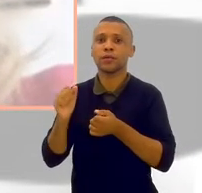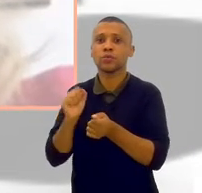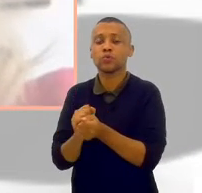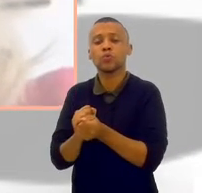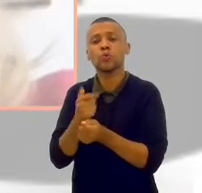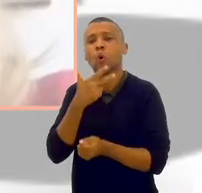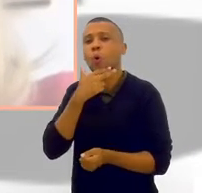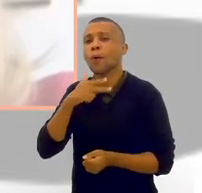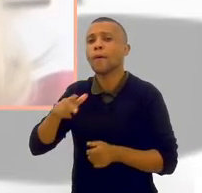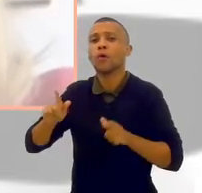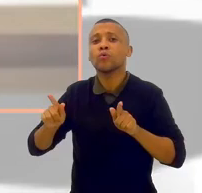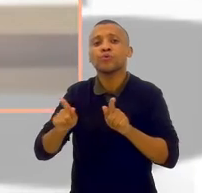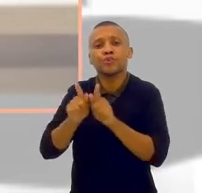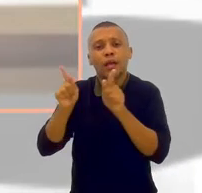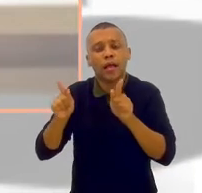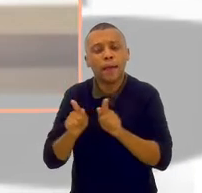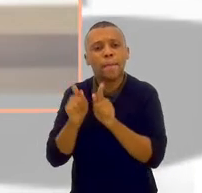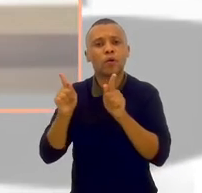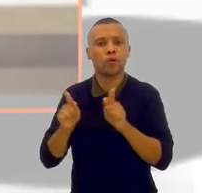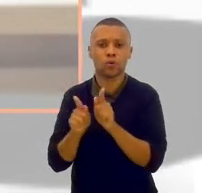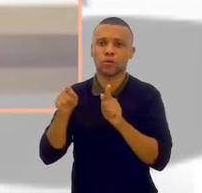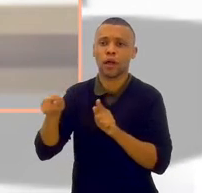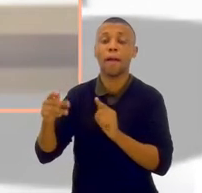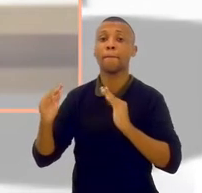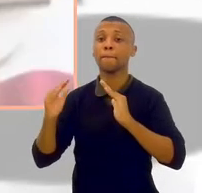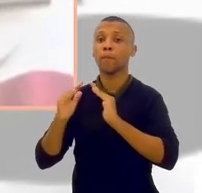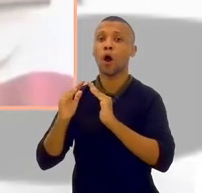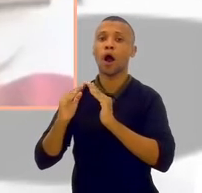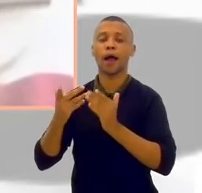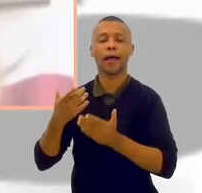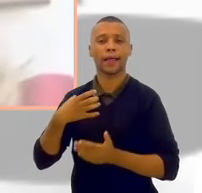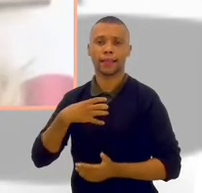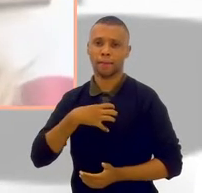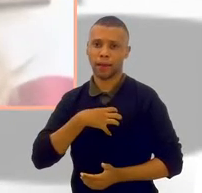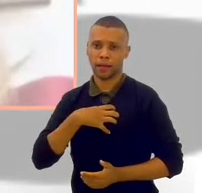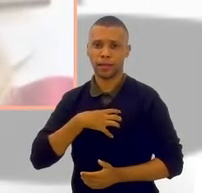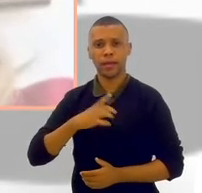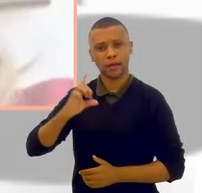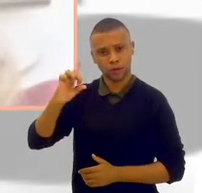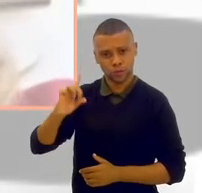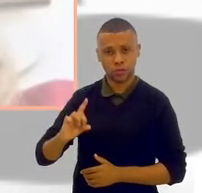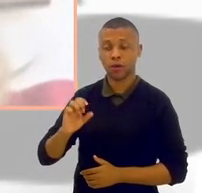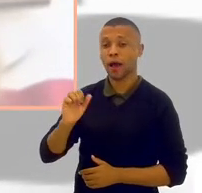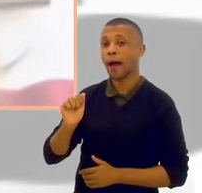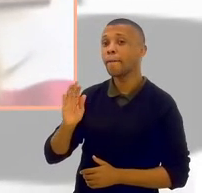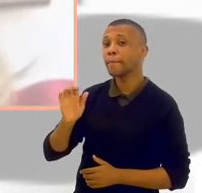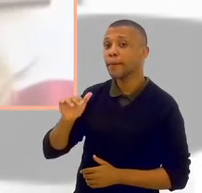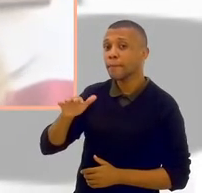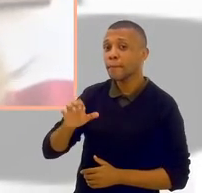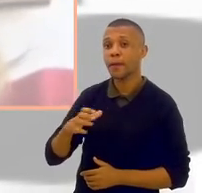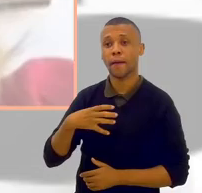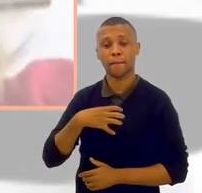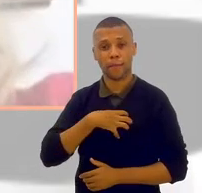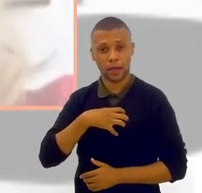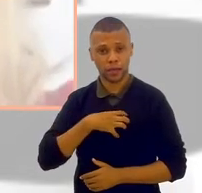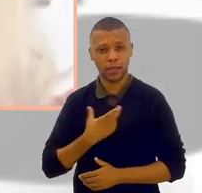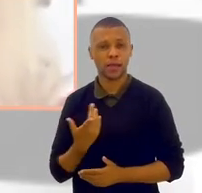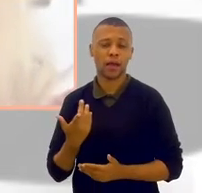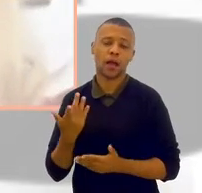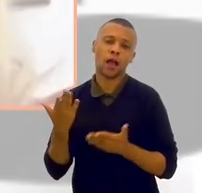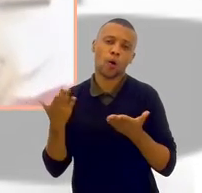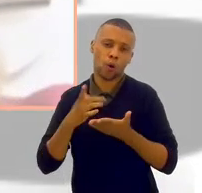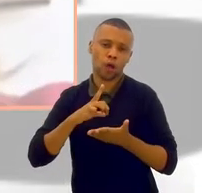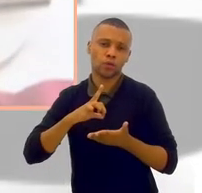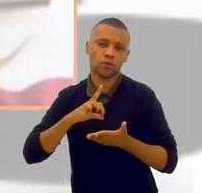irmão gêmeo. O irmão gêmeo Olha. dele mora na Bahia, que é diretor da BIME Bahia, uma pessoa incrível, mora em Morro de